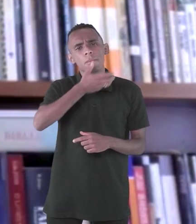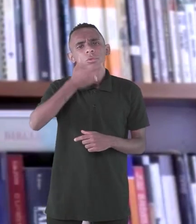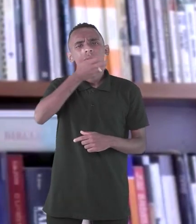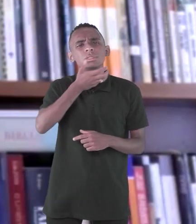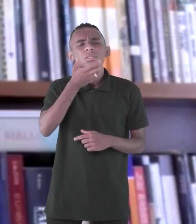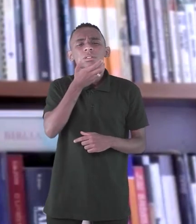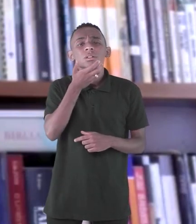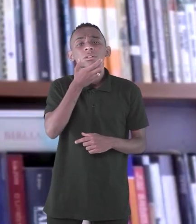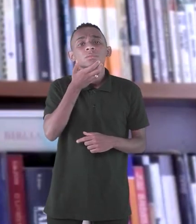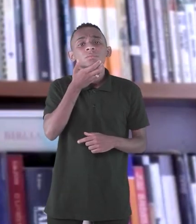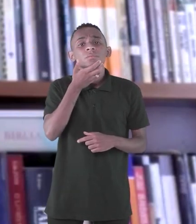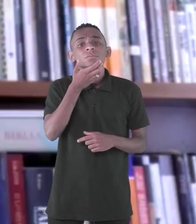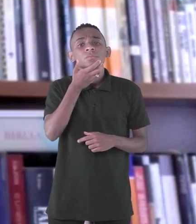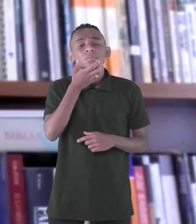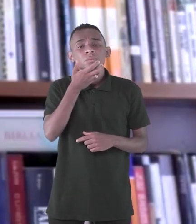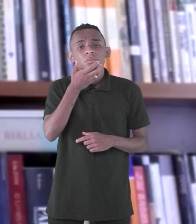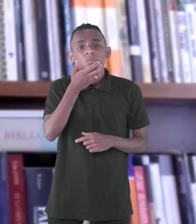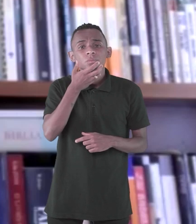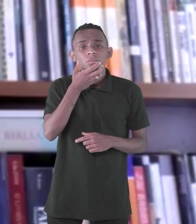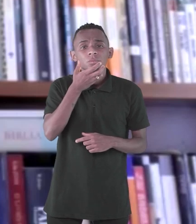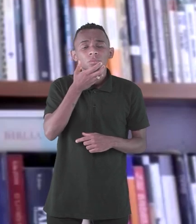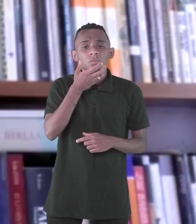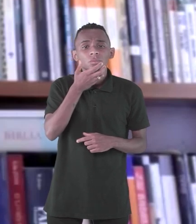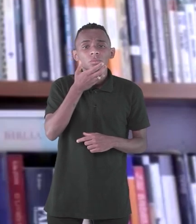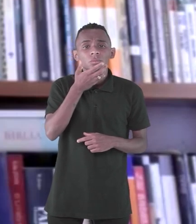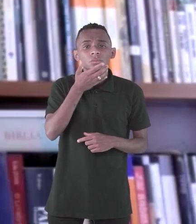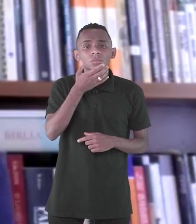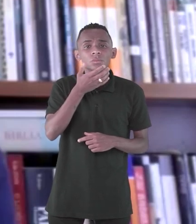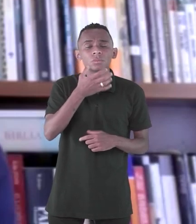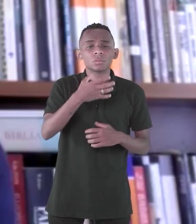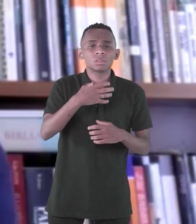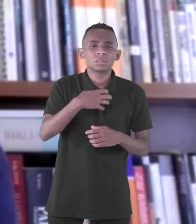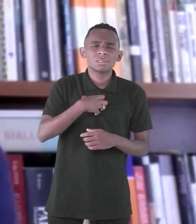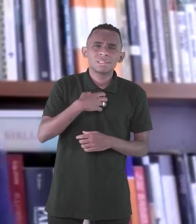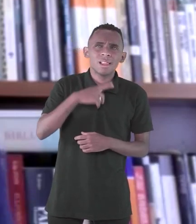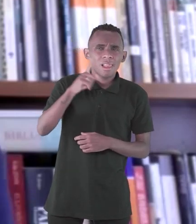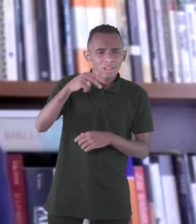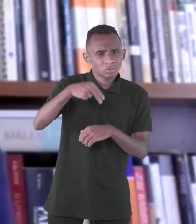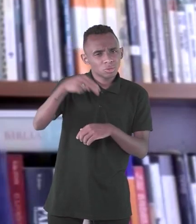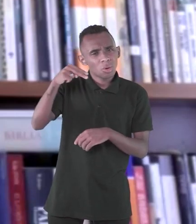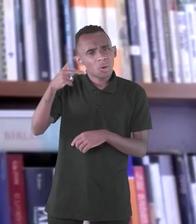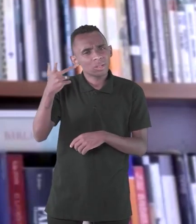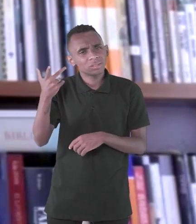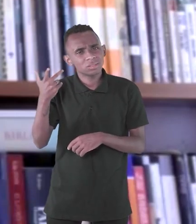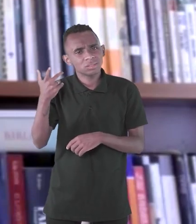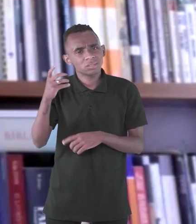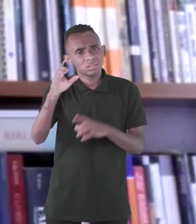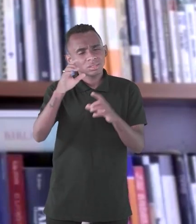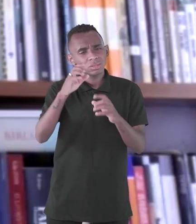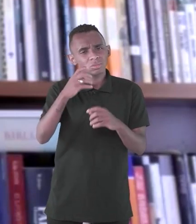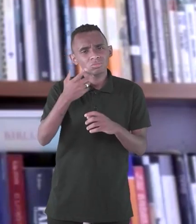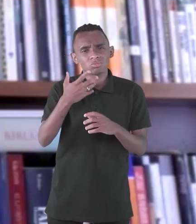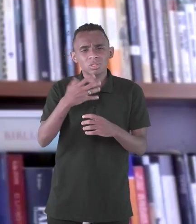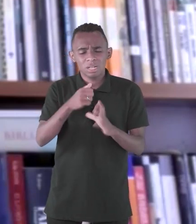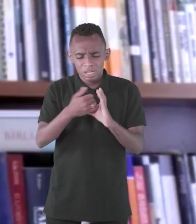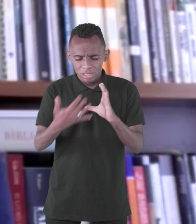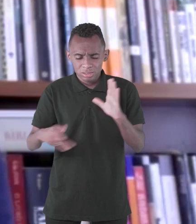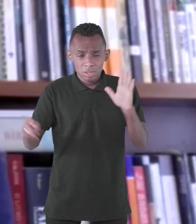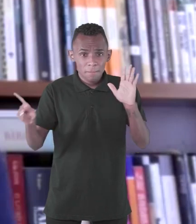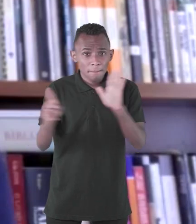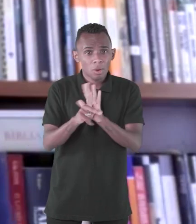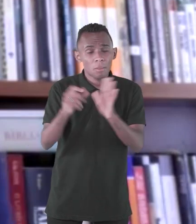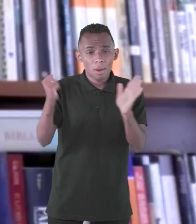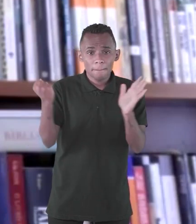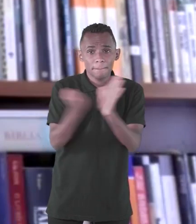uma música como a pernambucana, que é um sotaque muito específico, sabe?